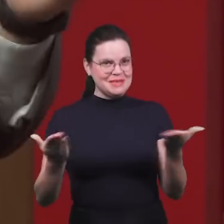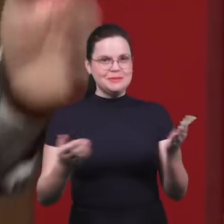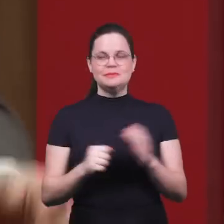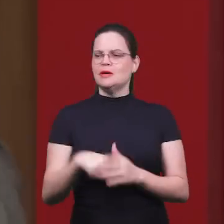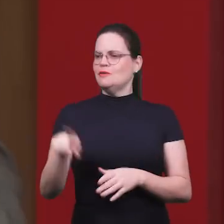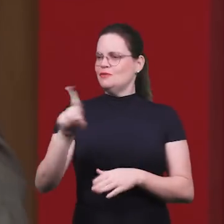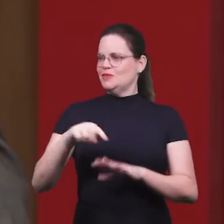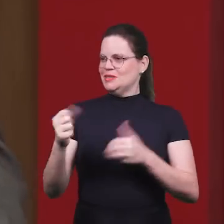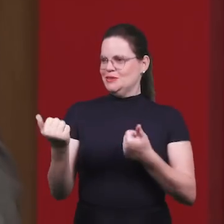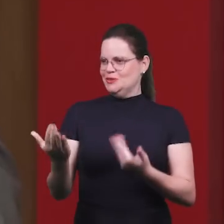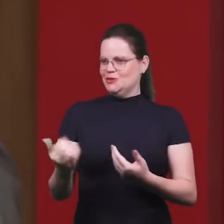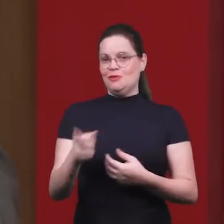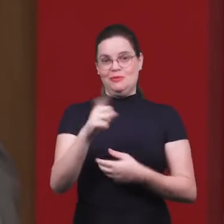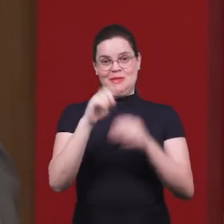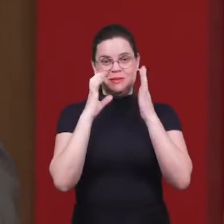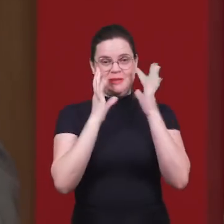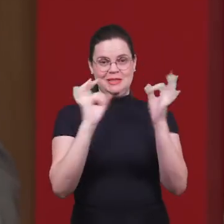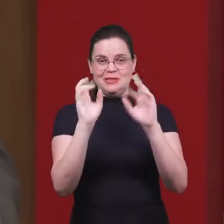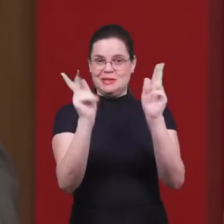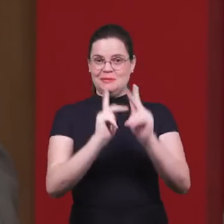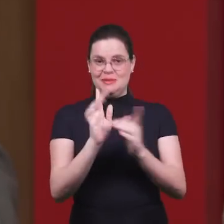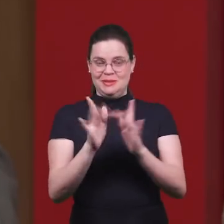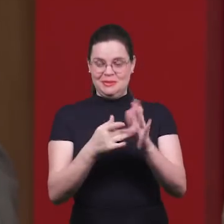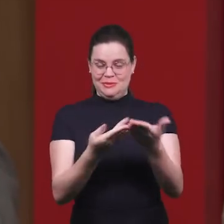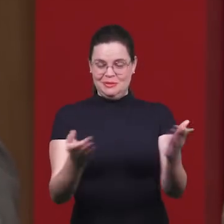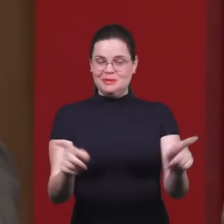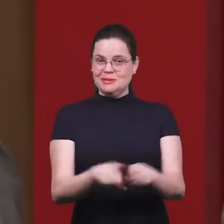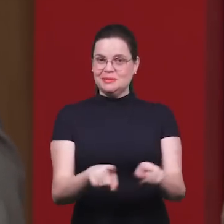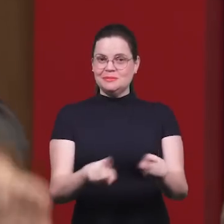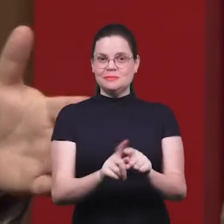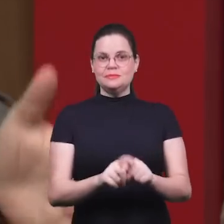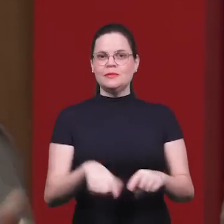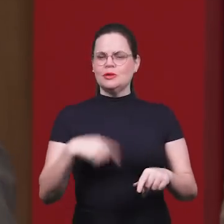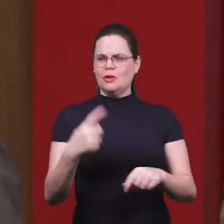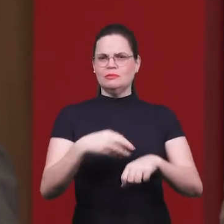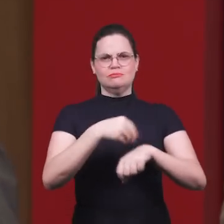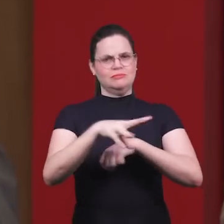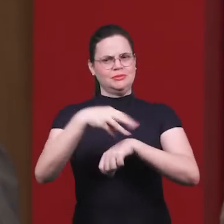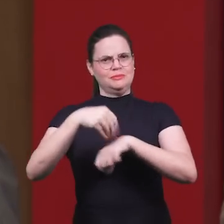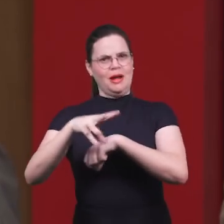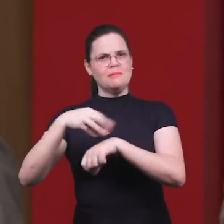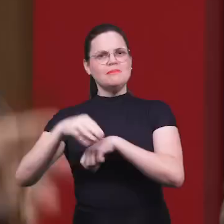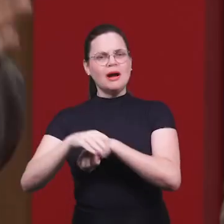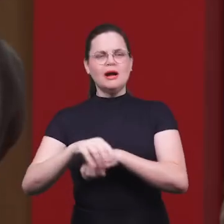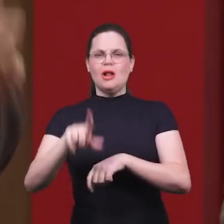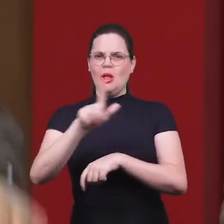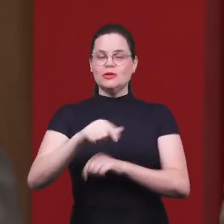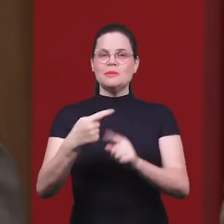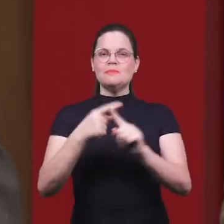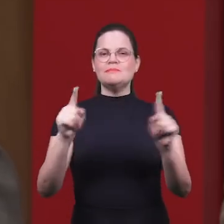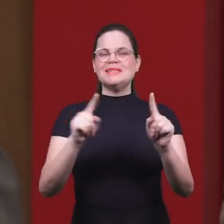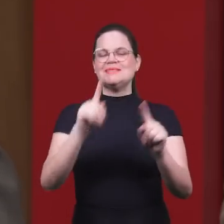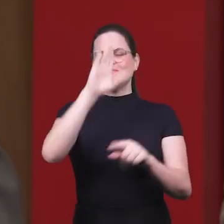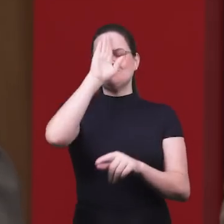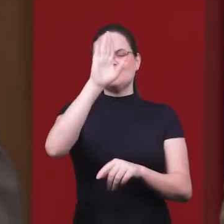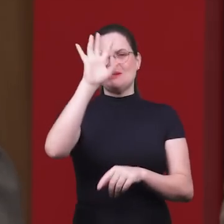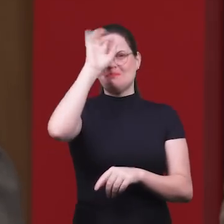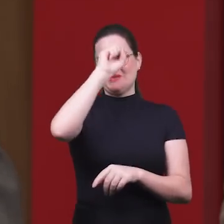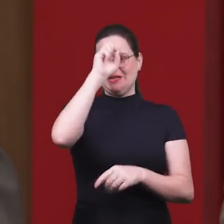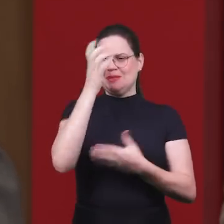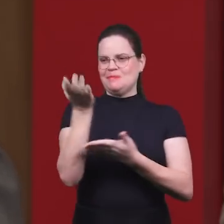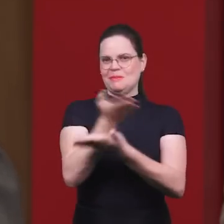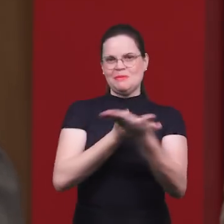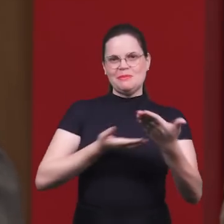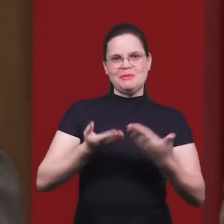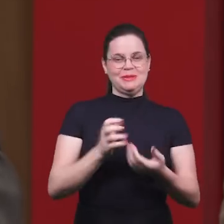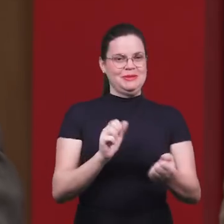paz, senhor jovens, paz, senhor quem nos assiste. A gente vai falar, assim, compartilhar um pouco, mas com certeza aprender com esses jovens